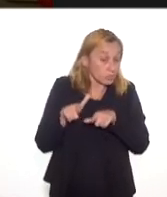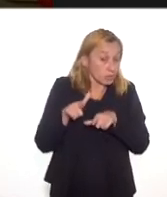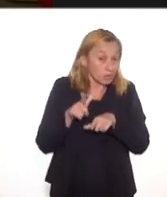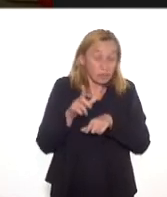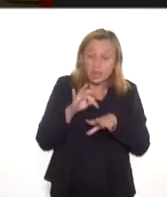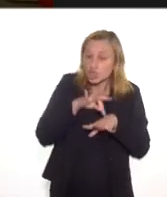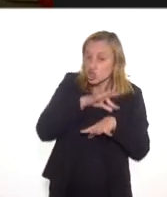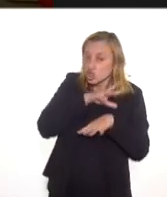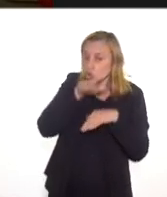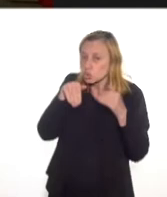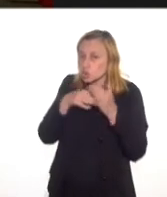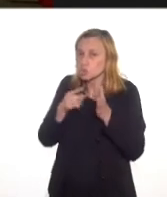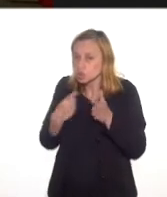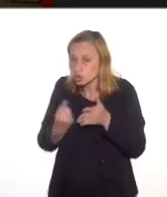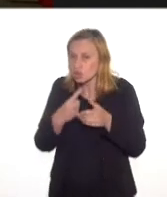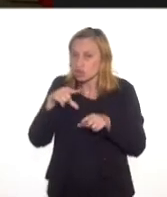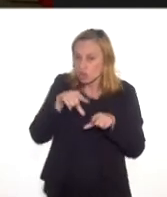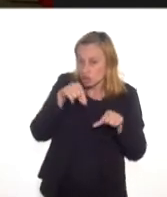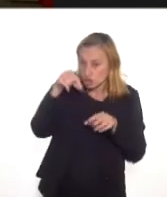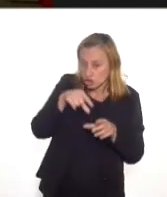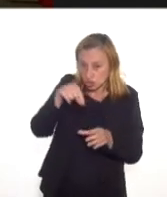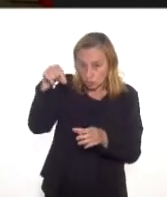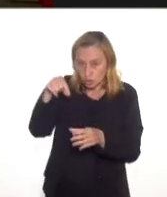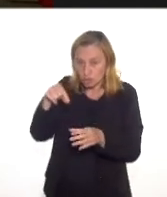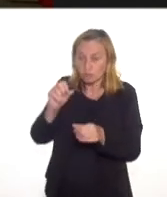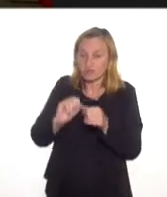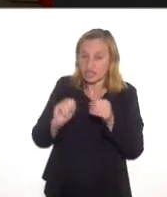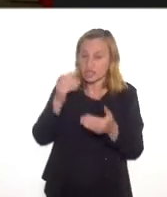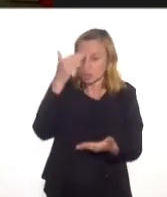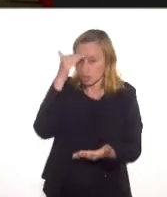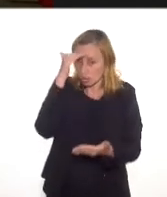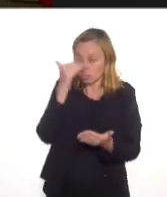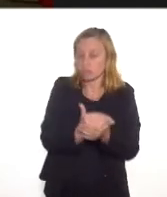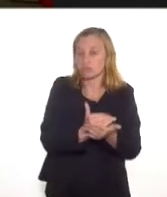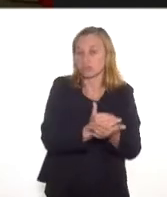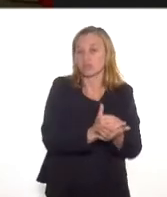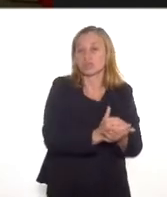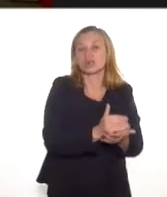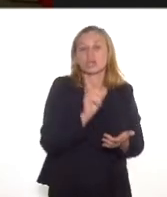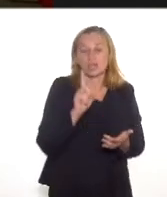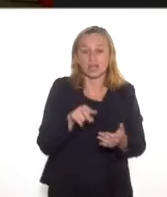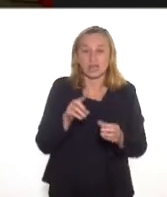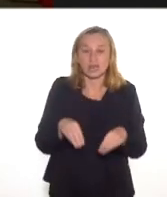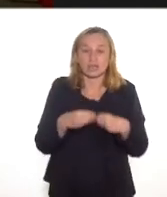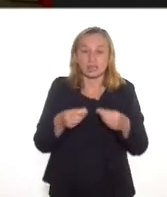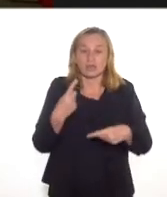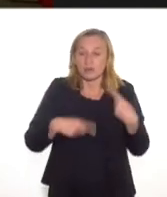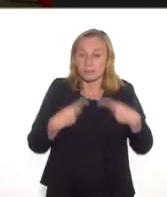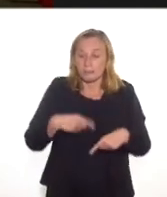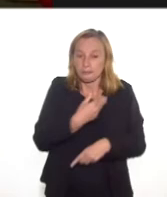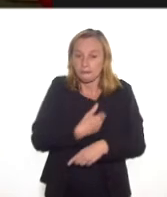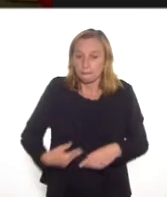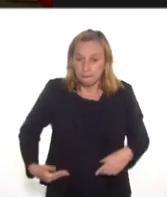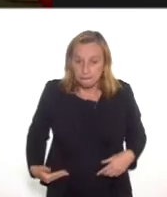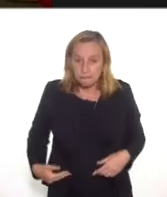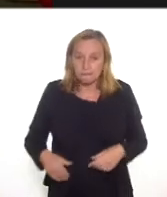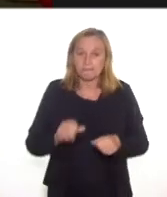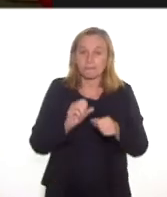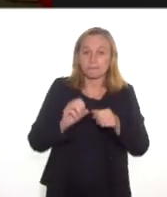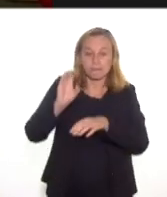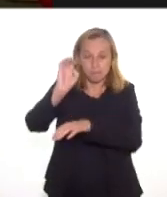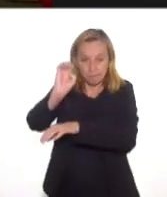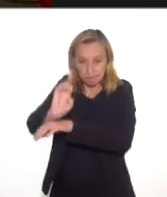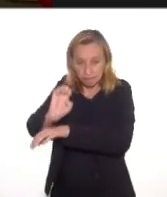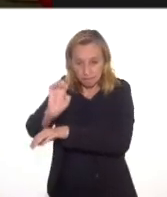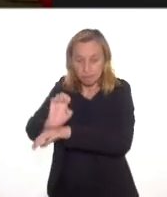para que todos nós fomos eleitos a fazer, a cumprir, que é garantir que as políticas públicas feitas pelo